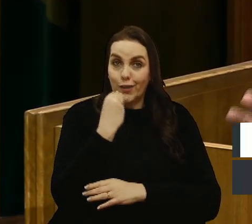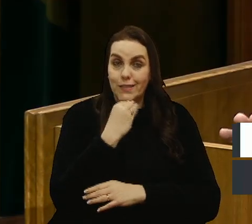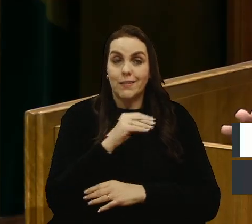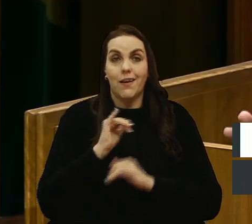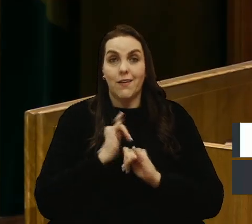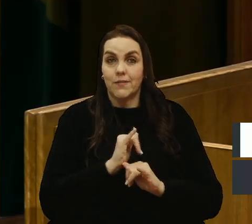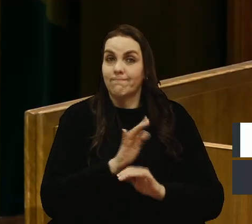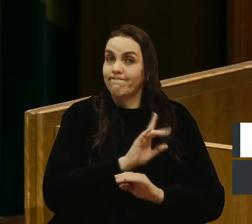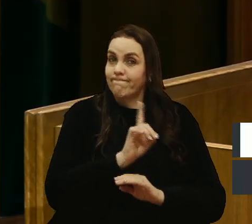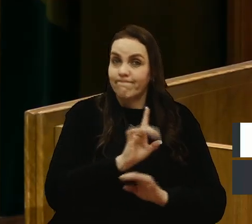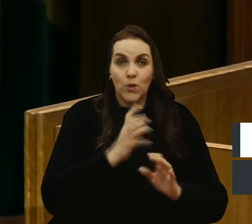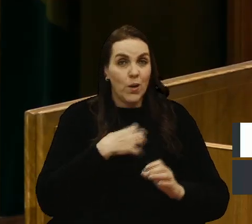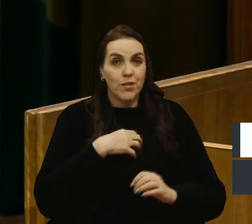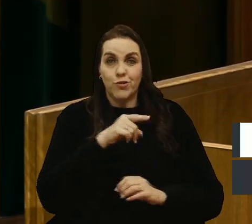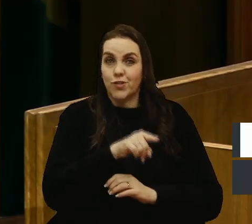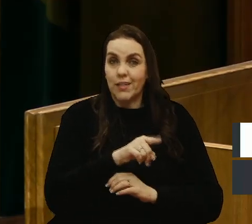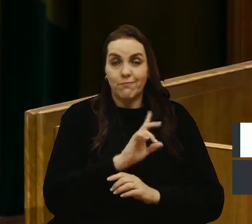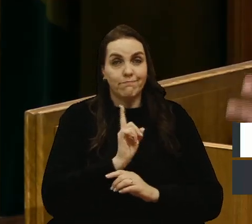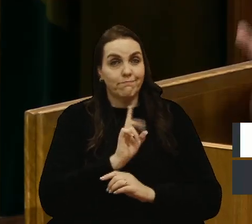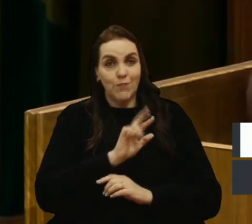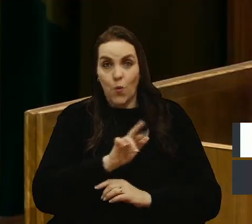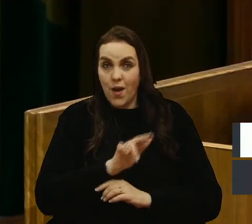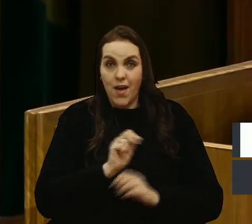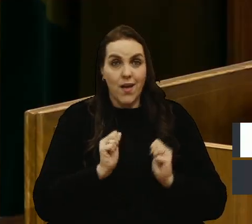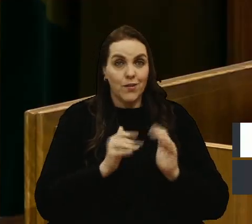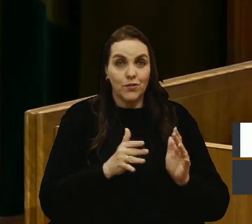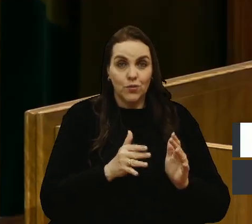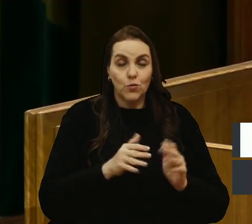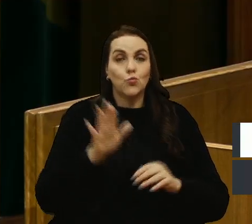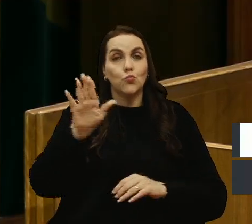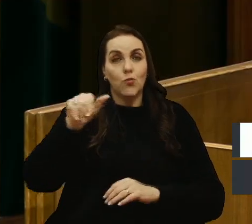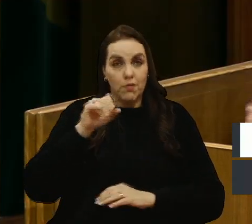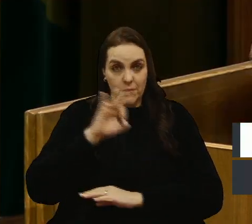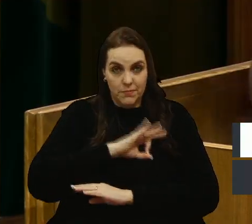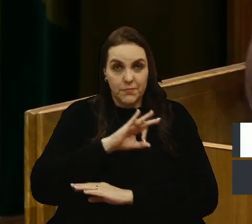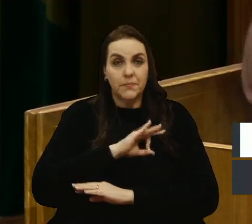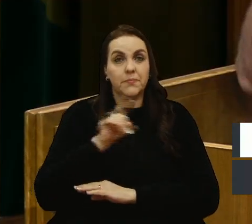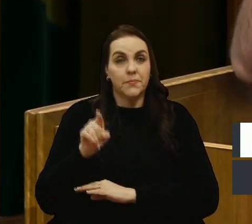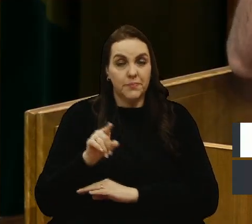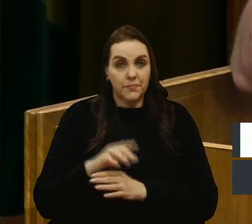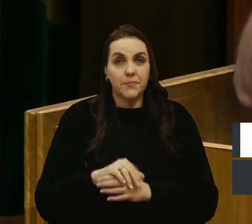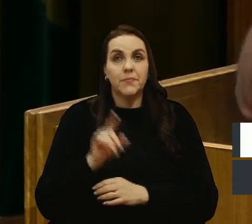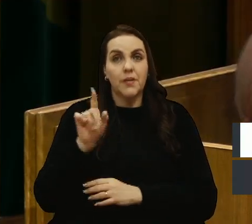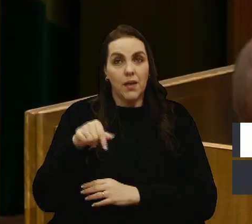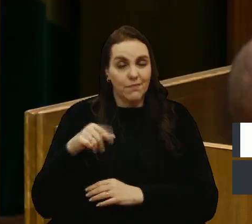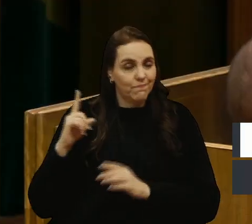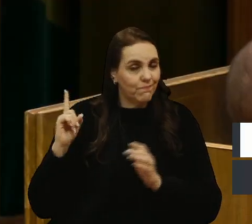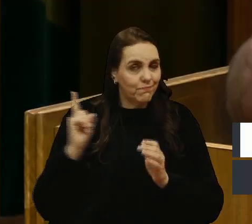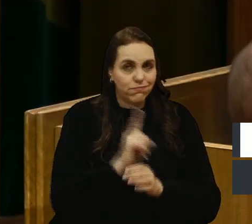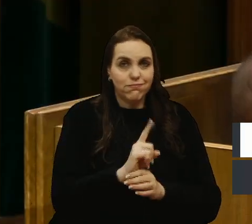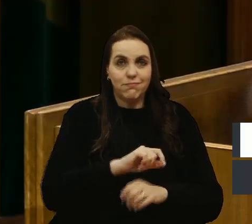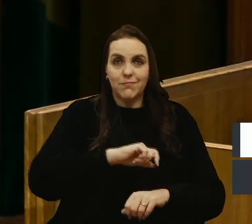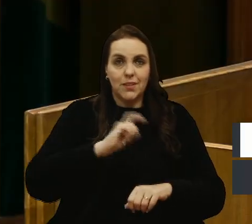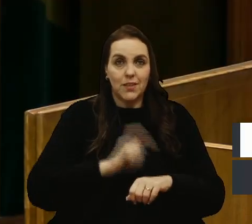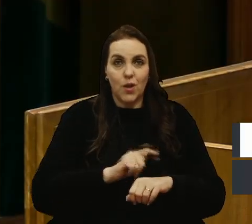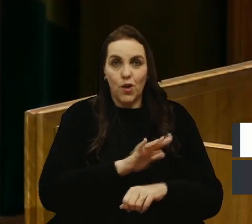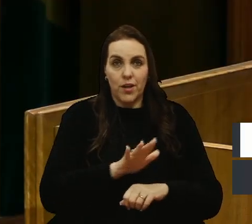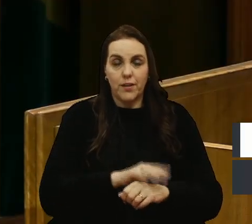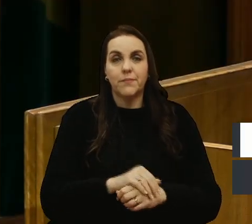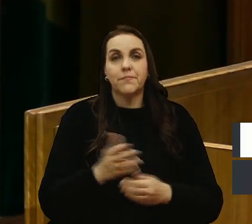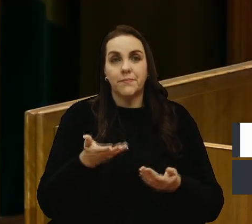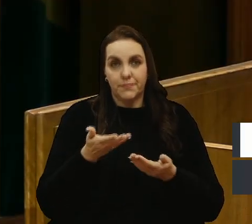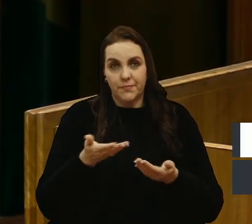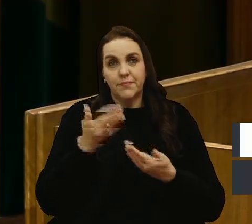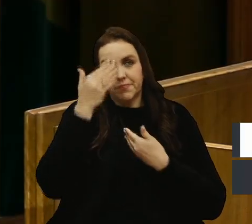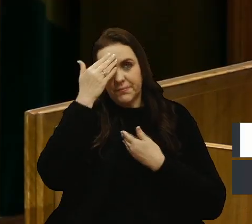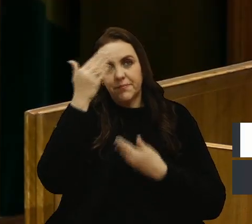que não era dessa forma que se agia. Chamei a Brigada Militar e a Brigada Militar veio imediatamente. E aqui eu faço